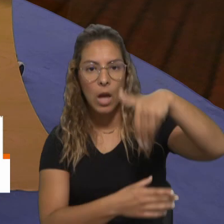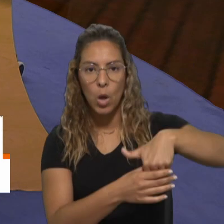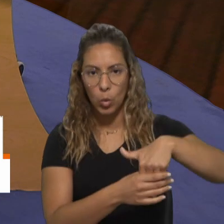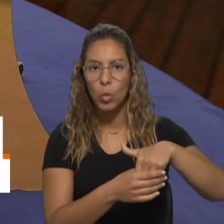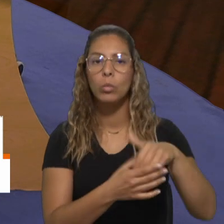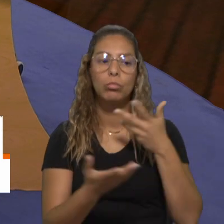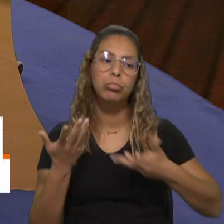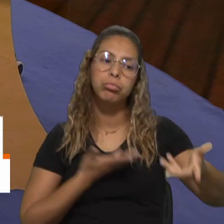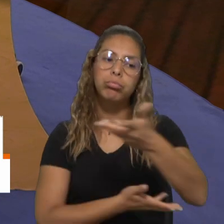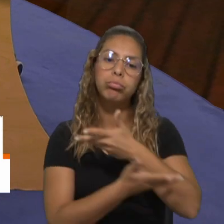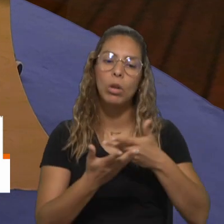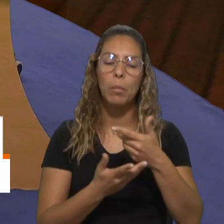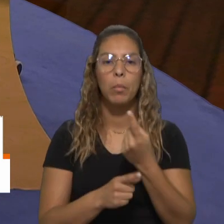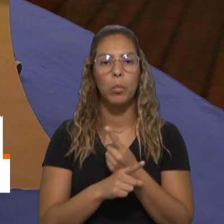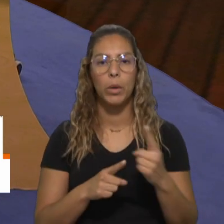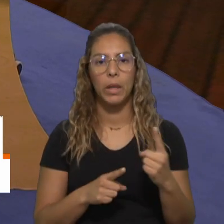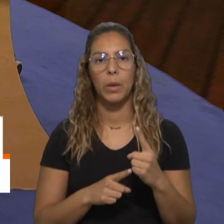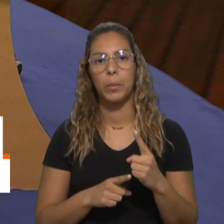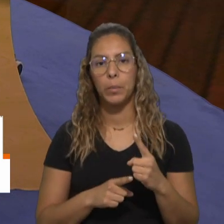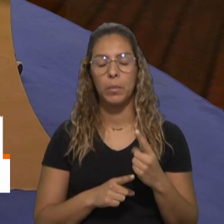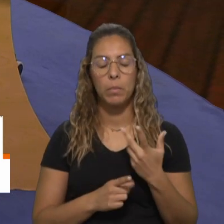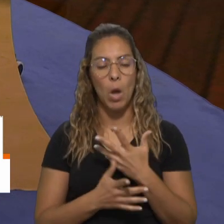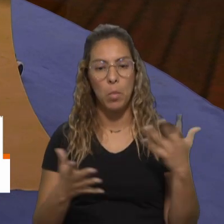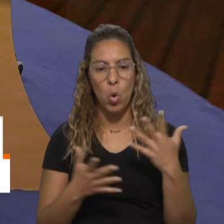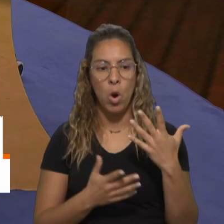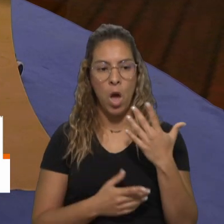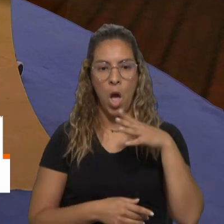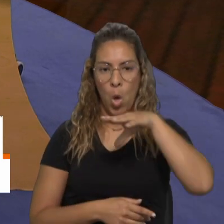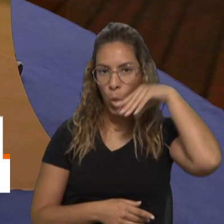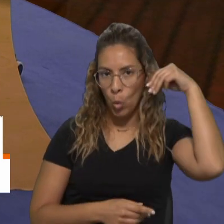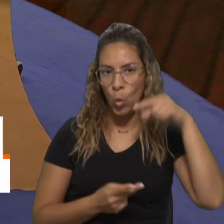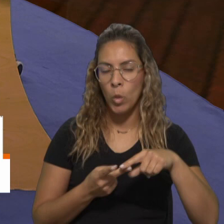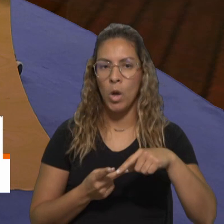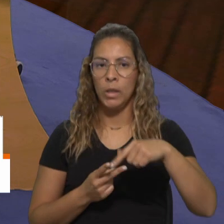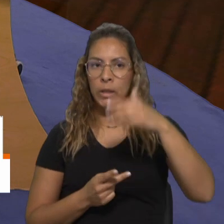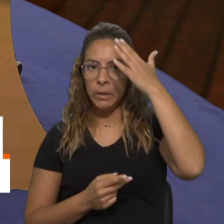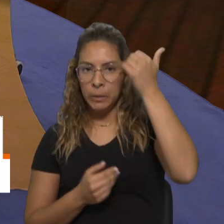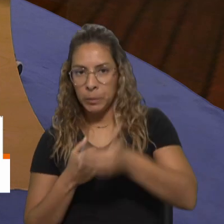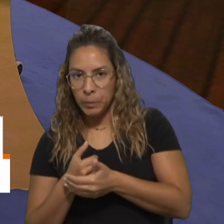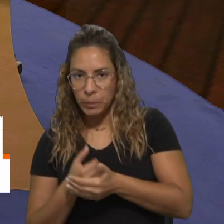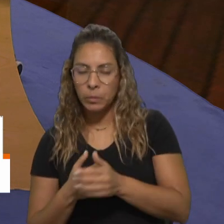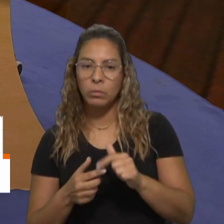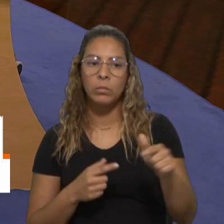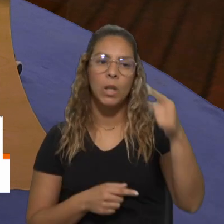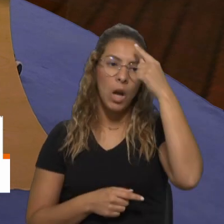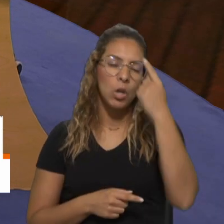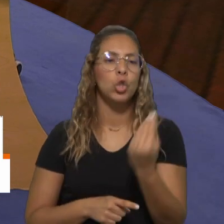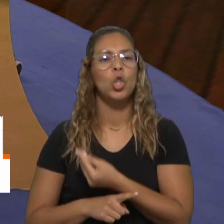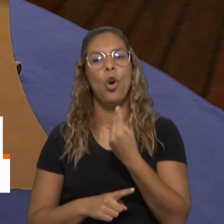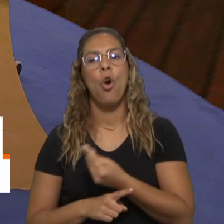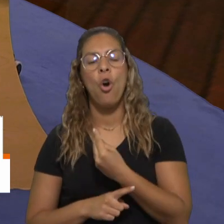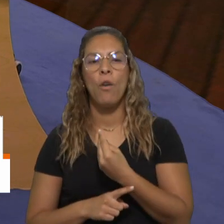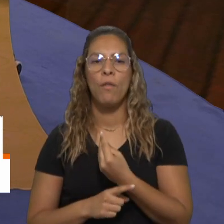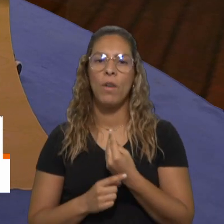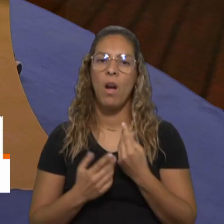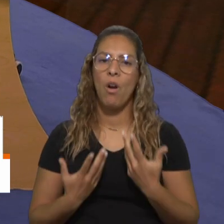que muitas vezes os adultos ou os idosos têm um bocadinho a tendência de dizer os jovens hoje em